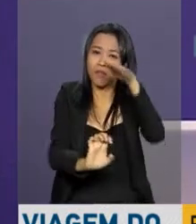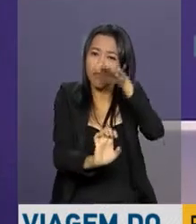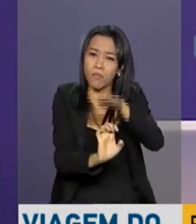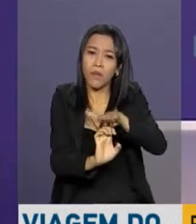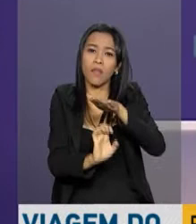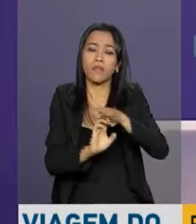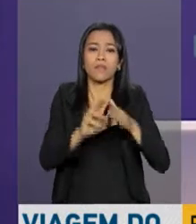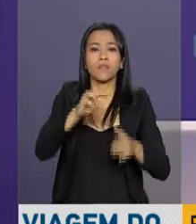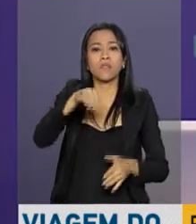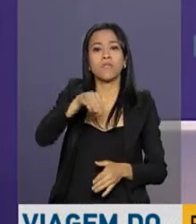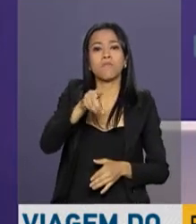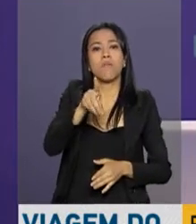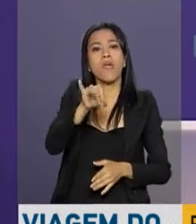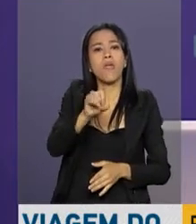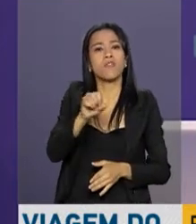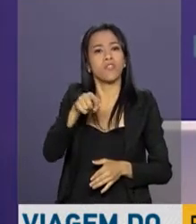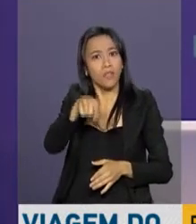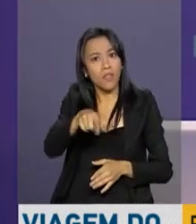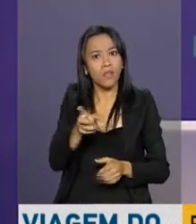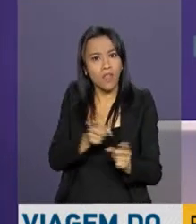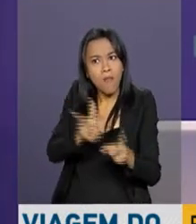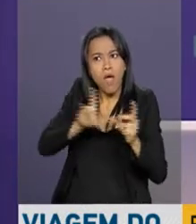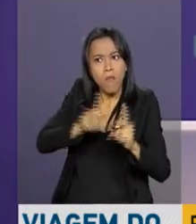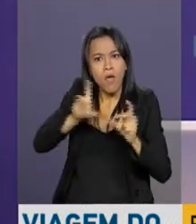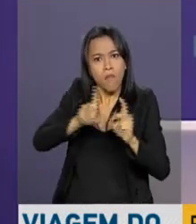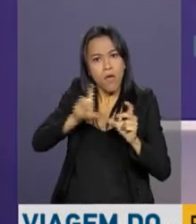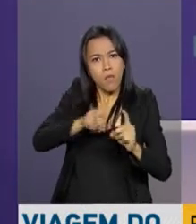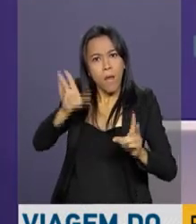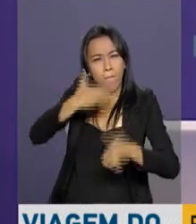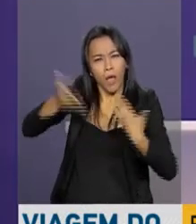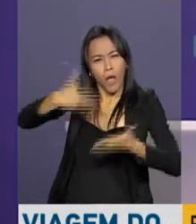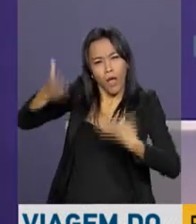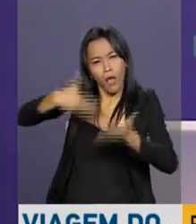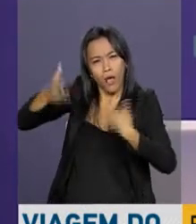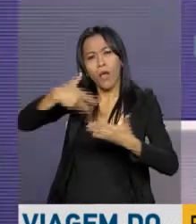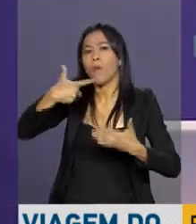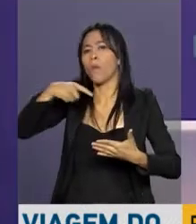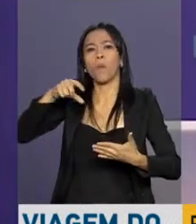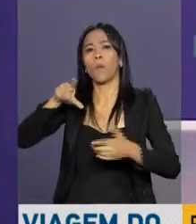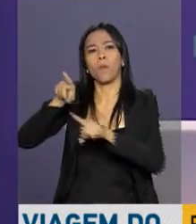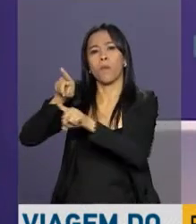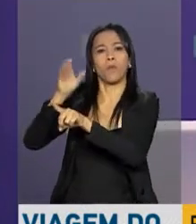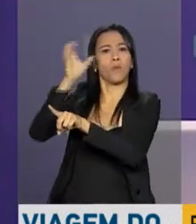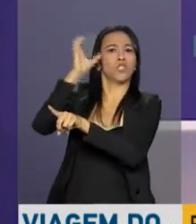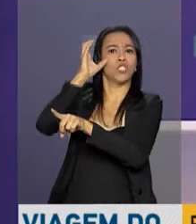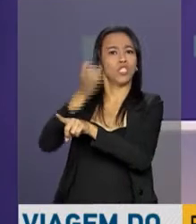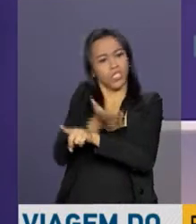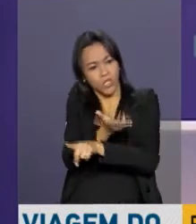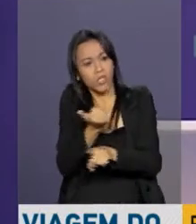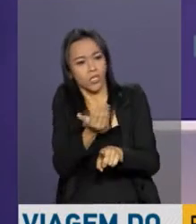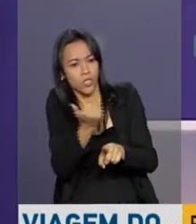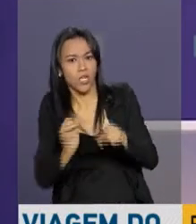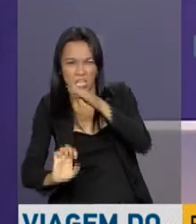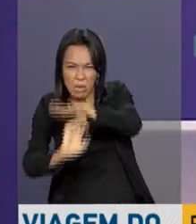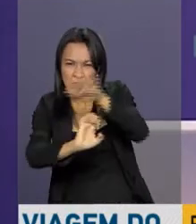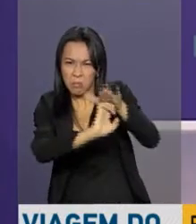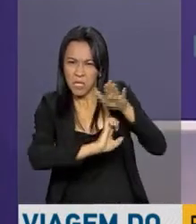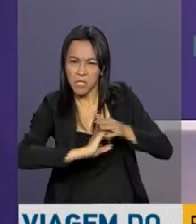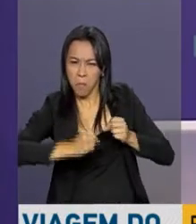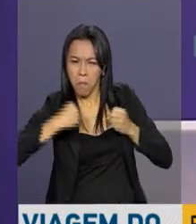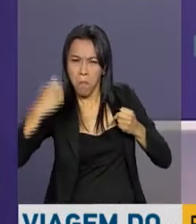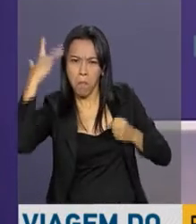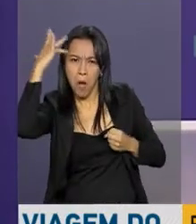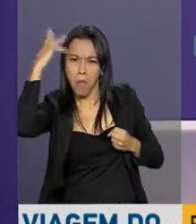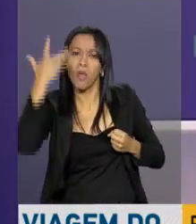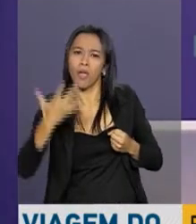de comércio e investimento com a China. Ou seja, queremos, naturalmente, as grandes empresas, mas sabemos do